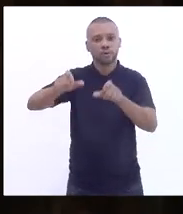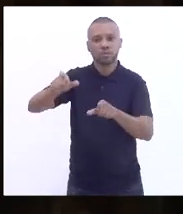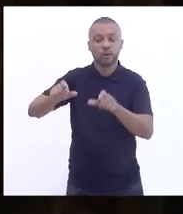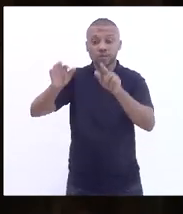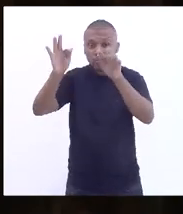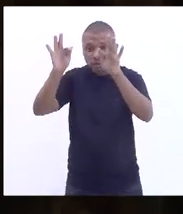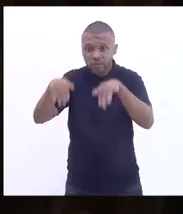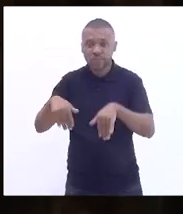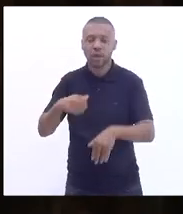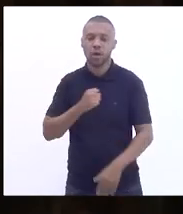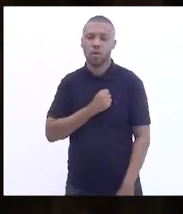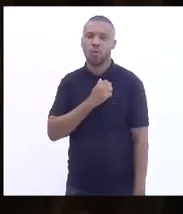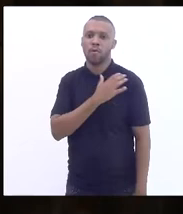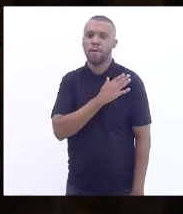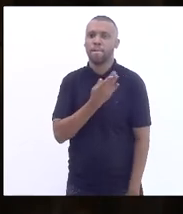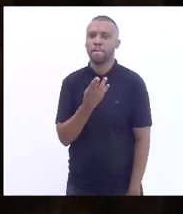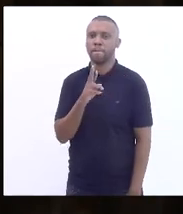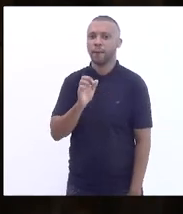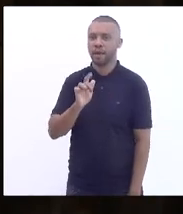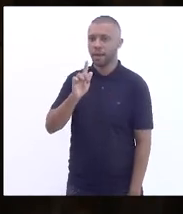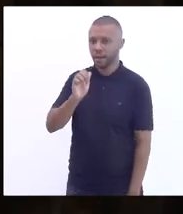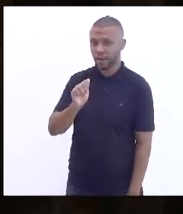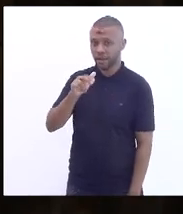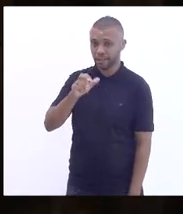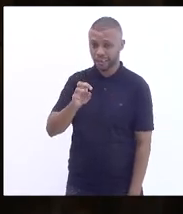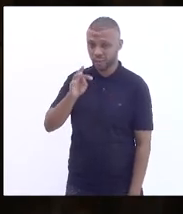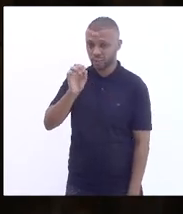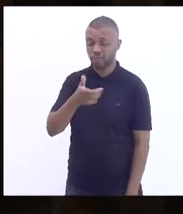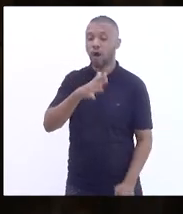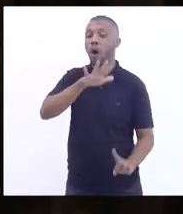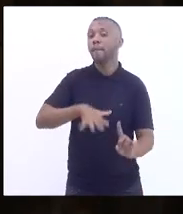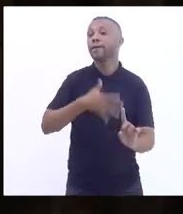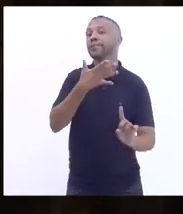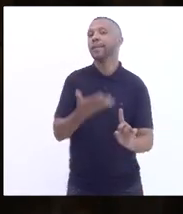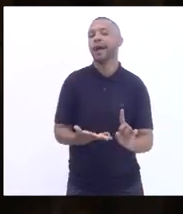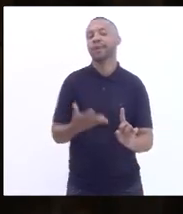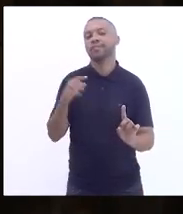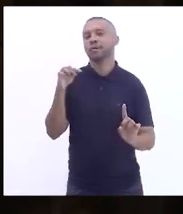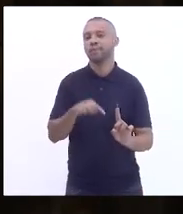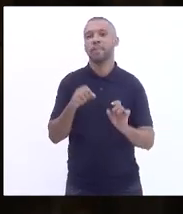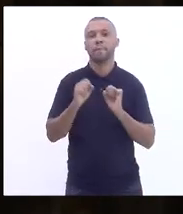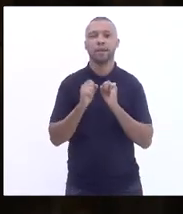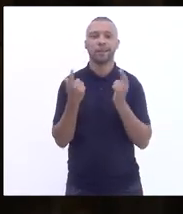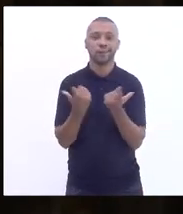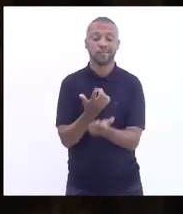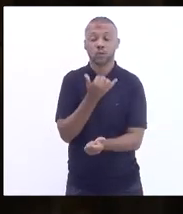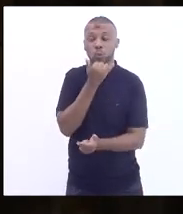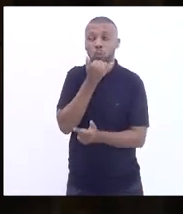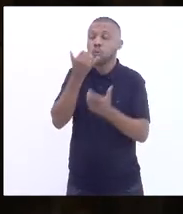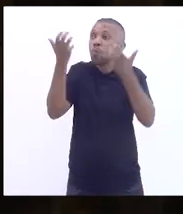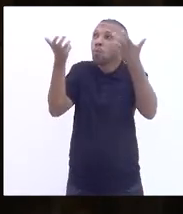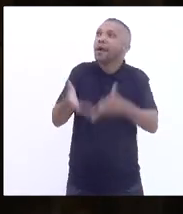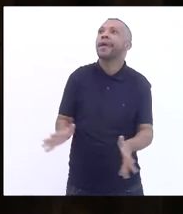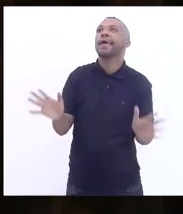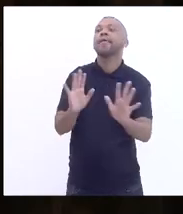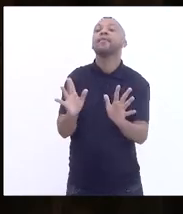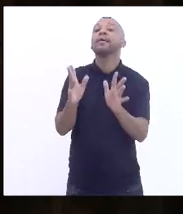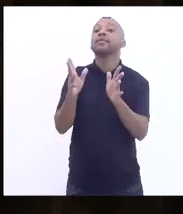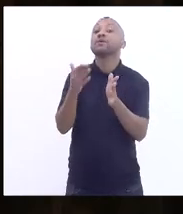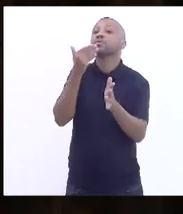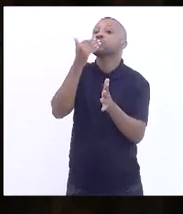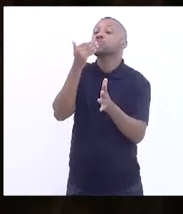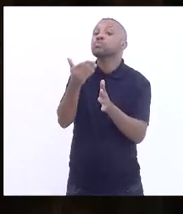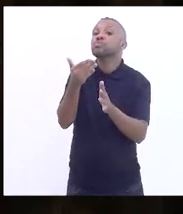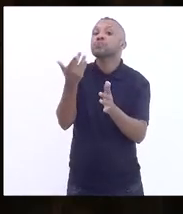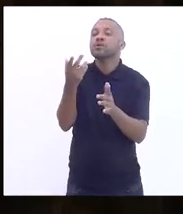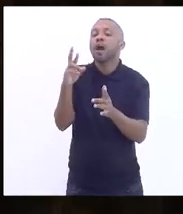no final Braga Neto foi homenageado por essa casa aqui nós não queremos esse tipo de Observatório né